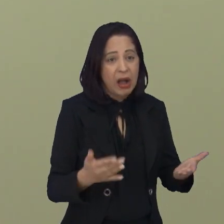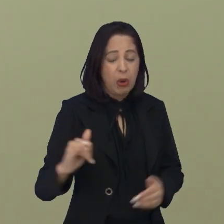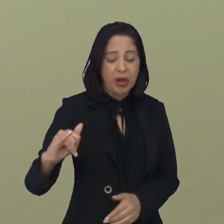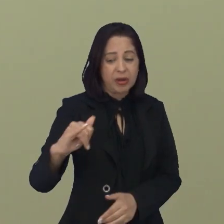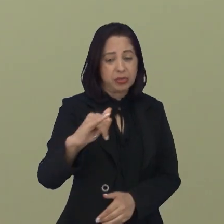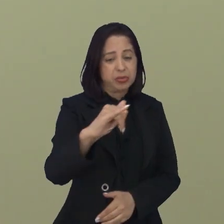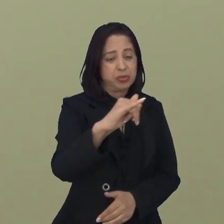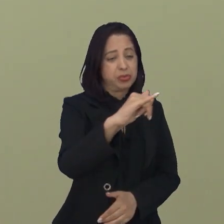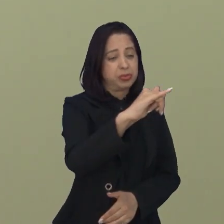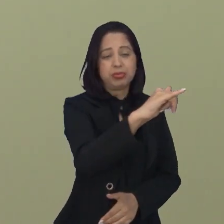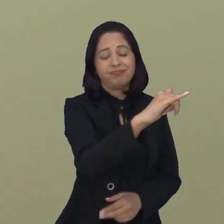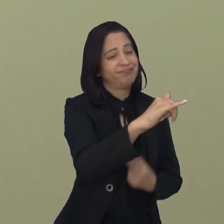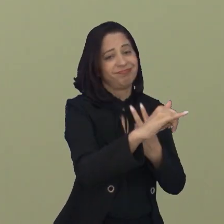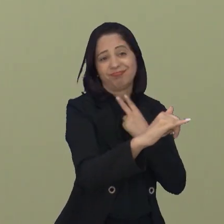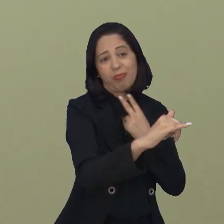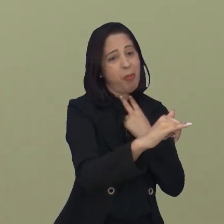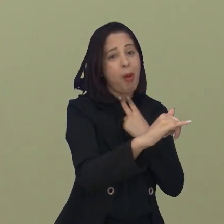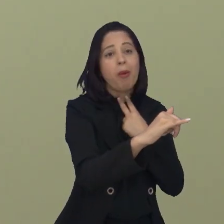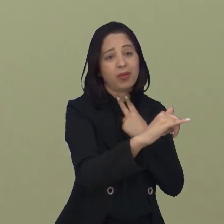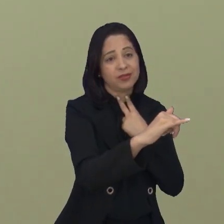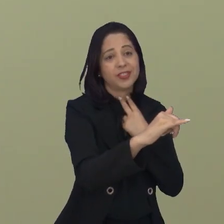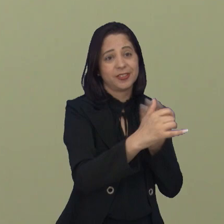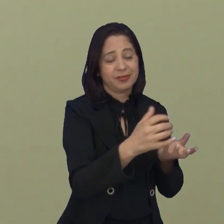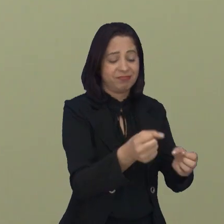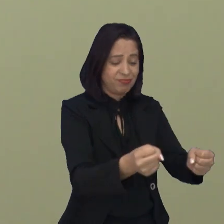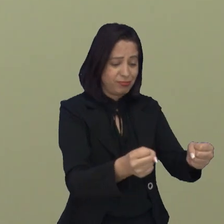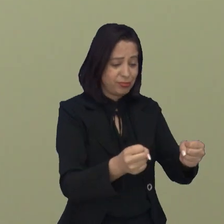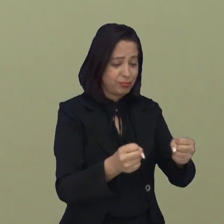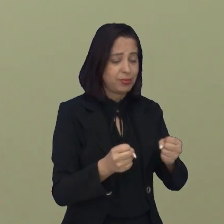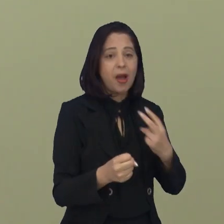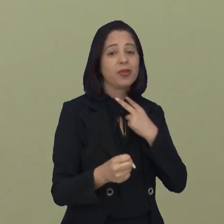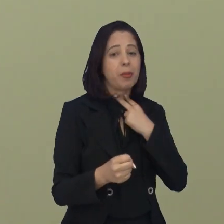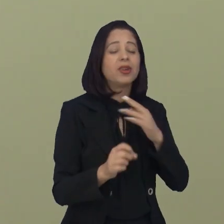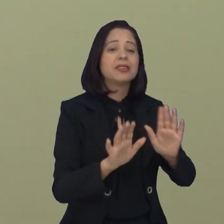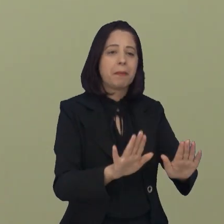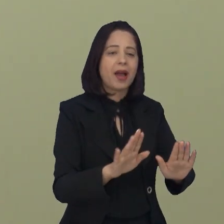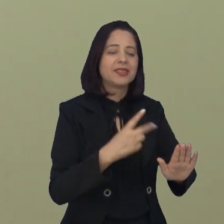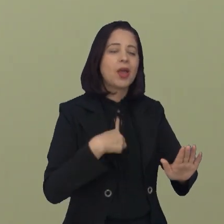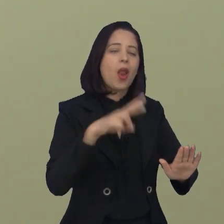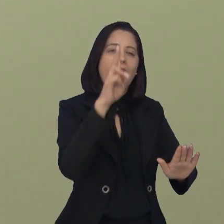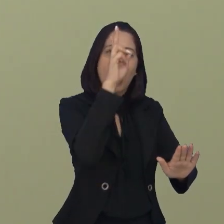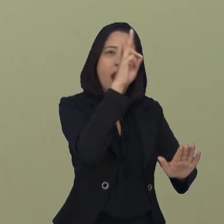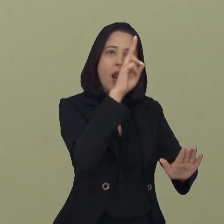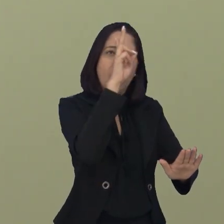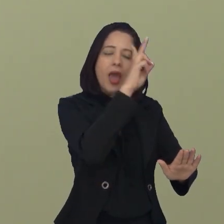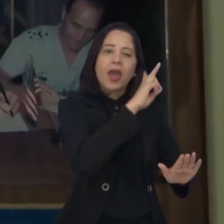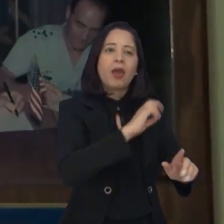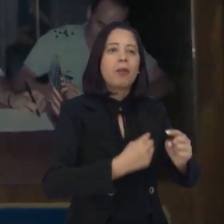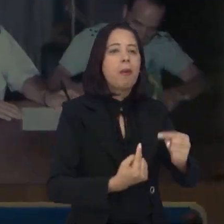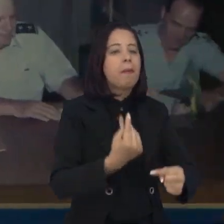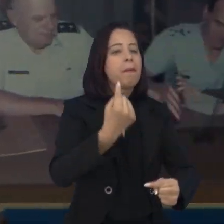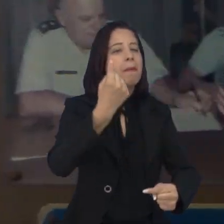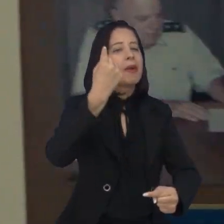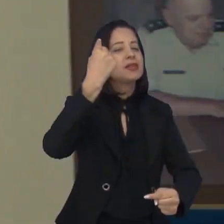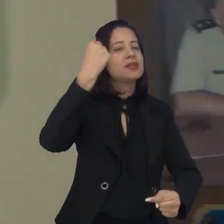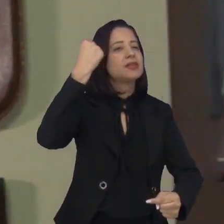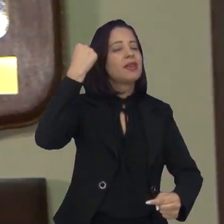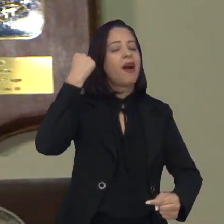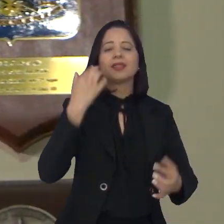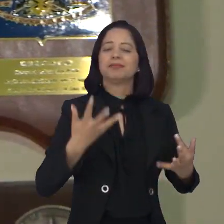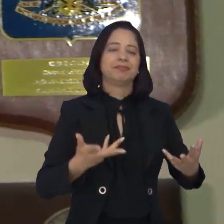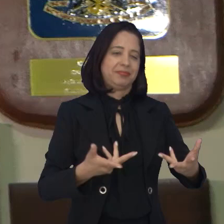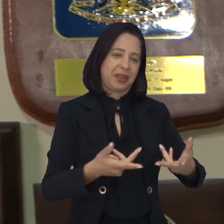voar o caça agora, mas lembrar como foi é muito